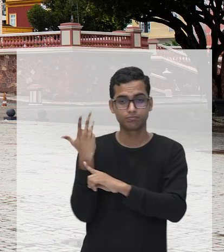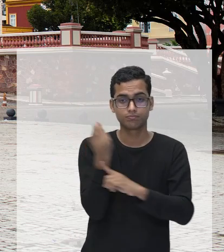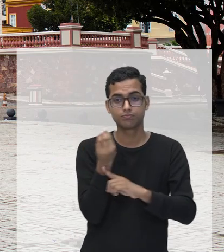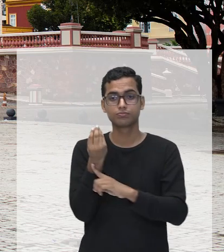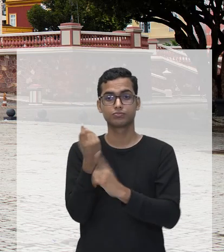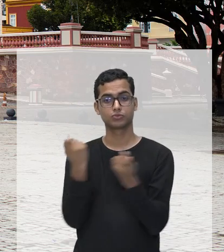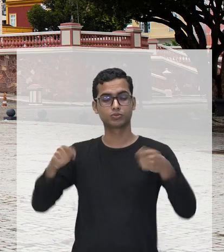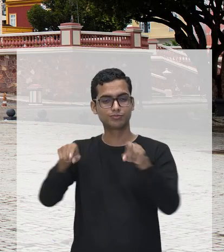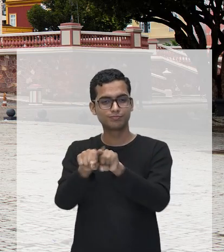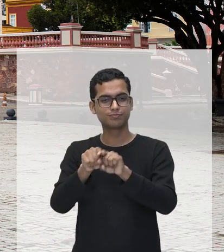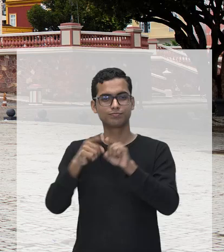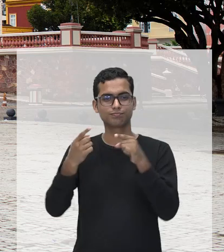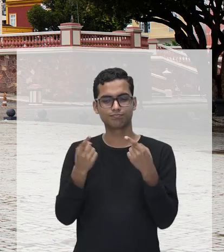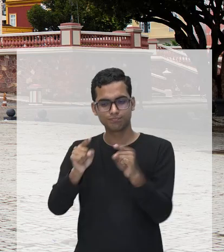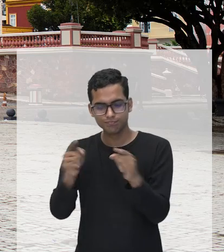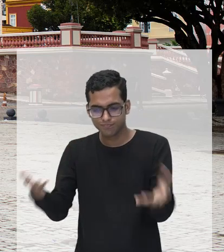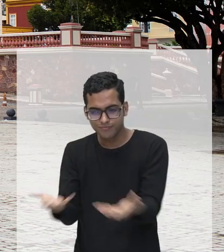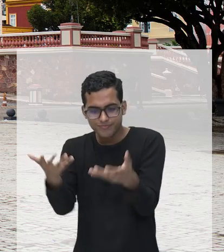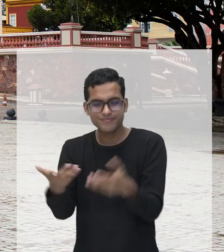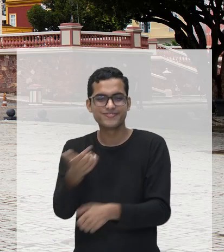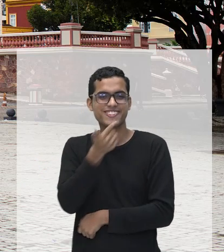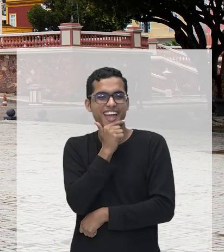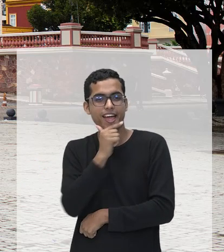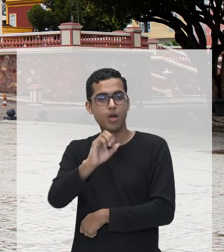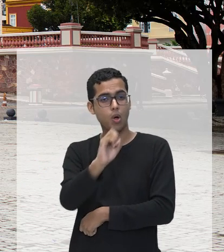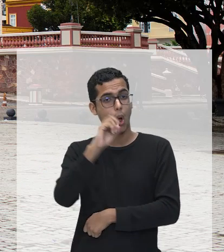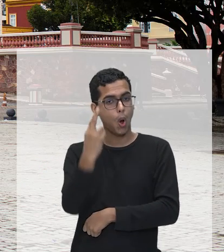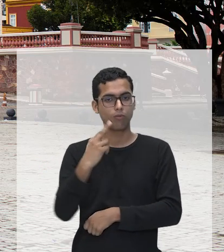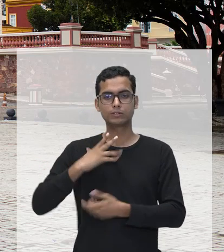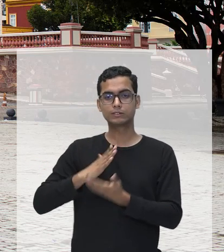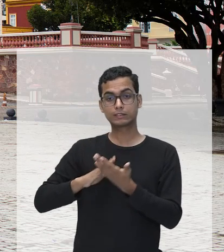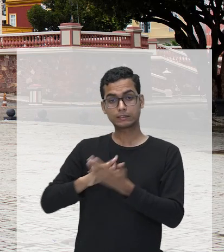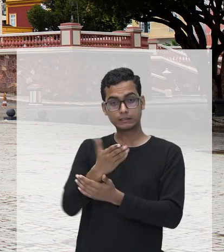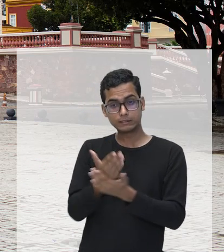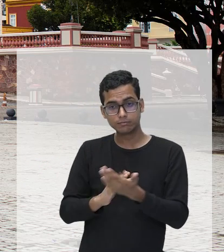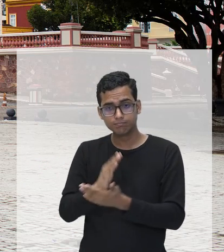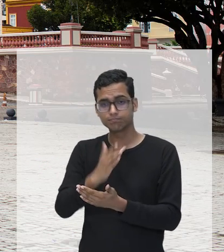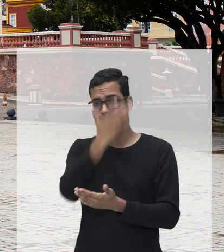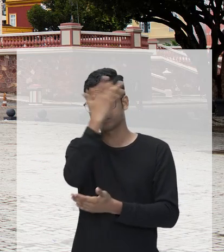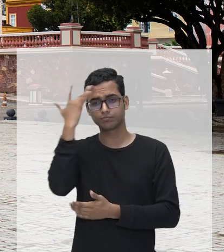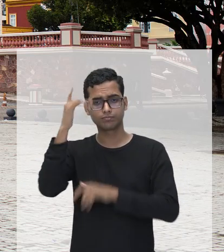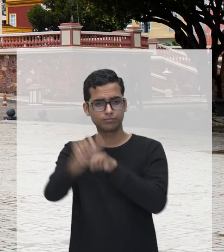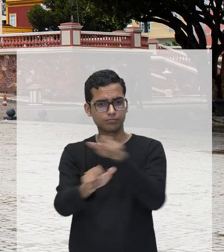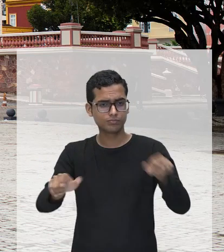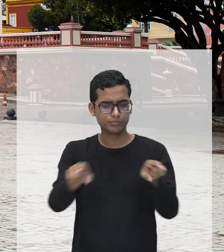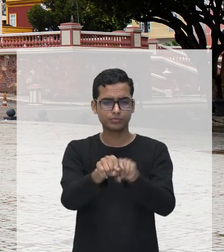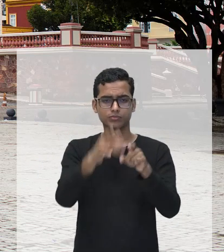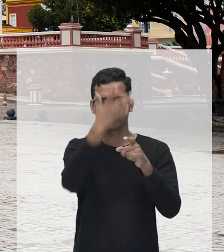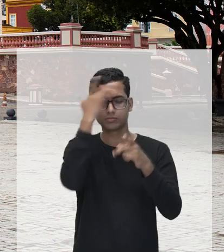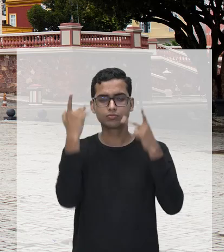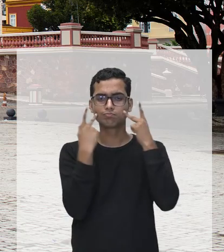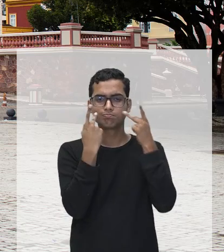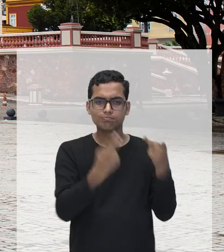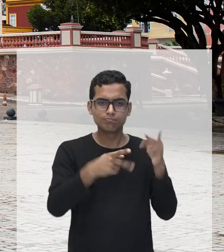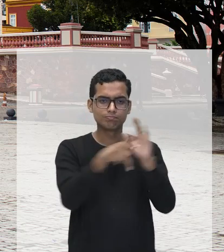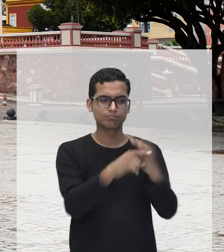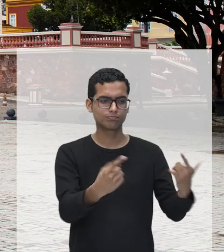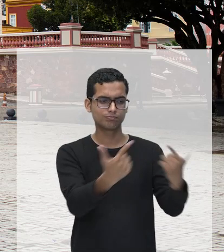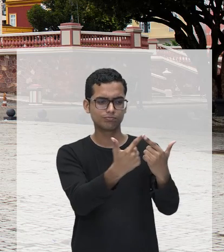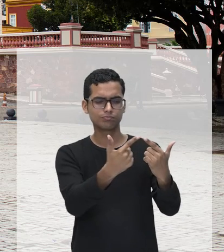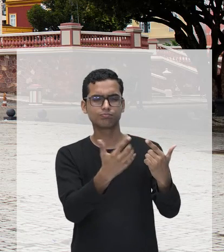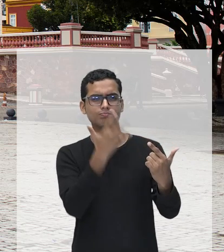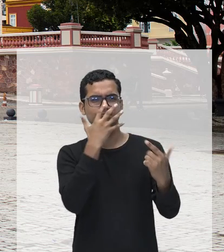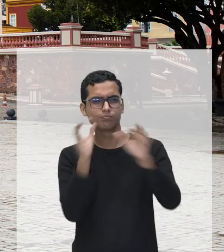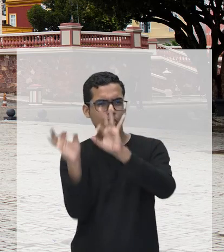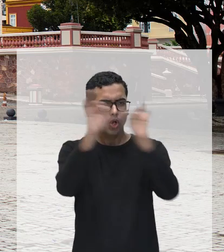as pessoas. Então, as pessoas vêm ao Teatro Amazonas para se divertir, assistir programações,